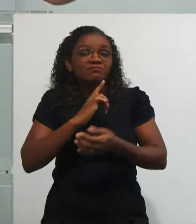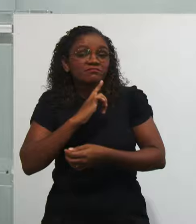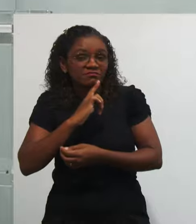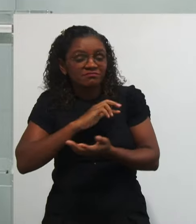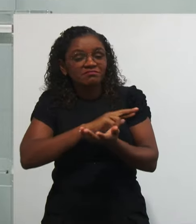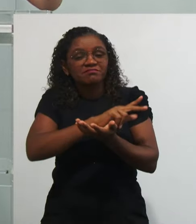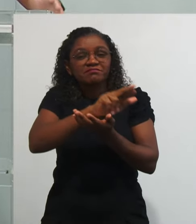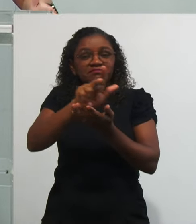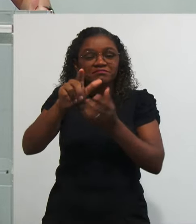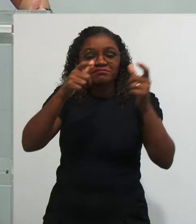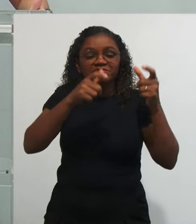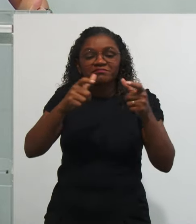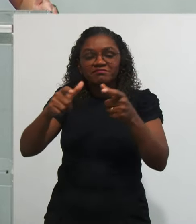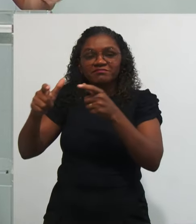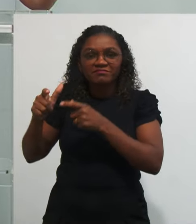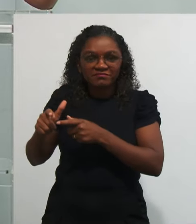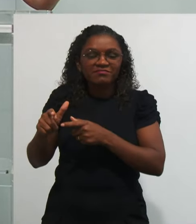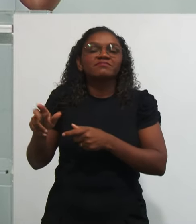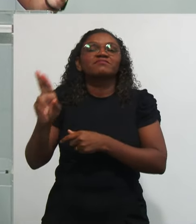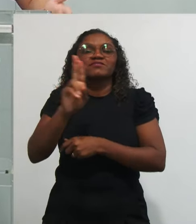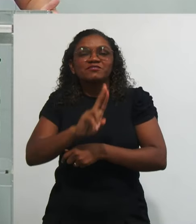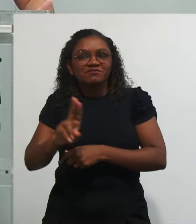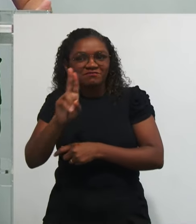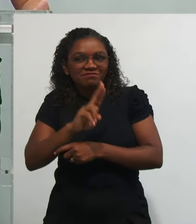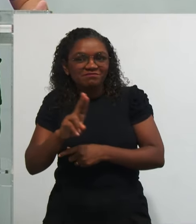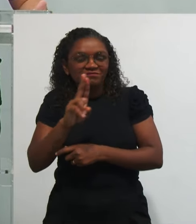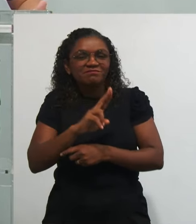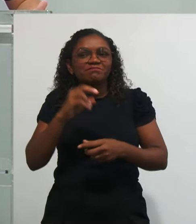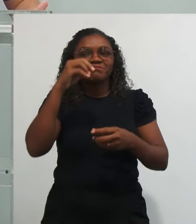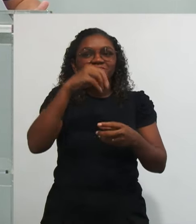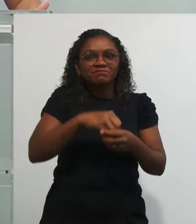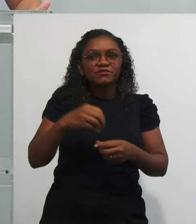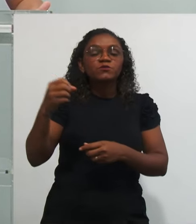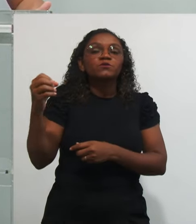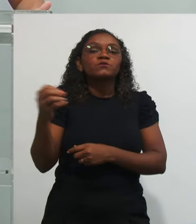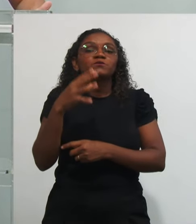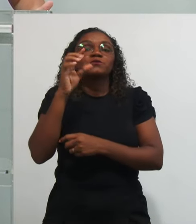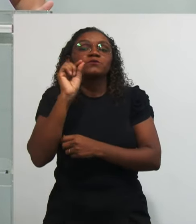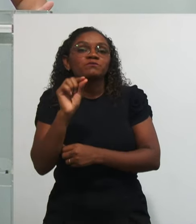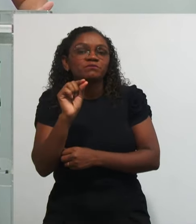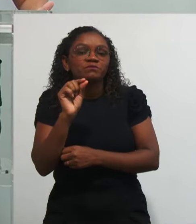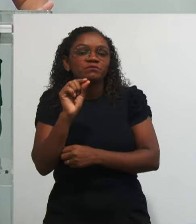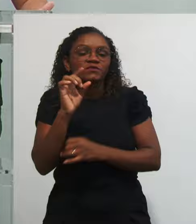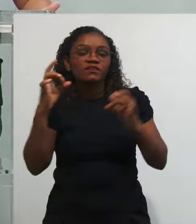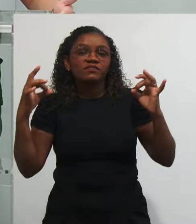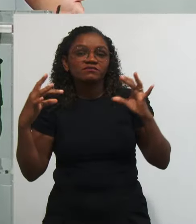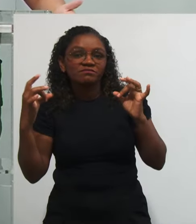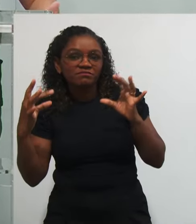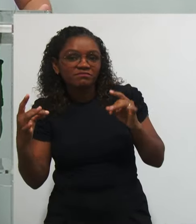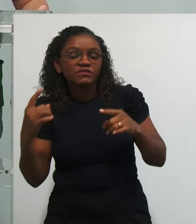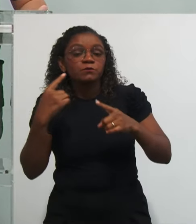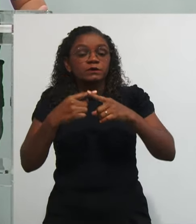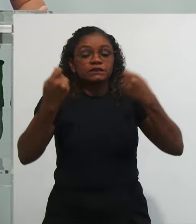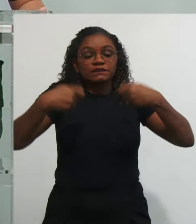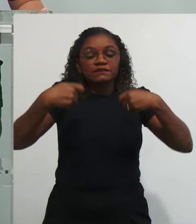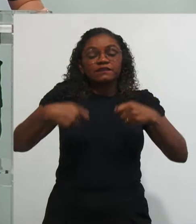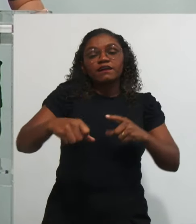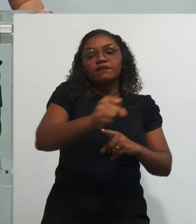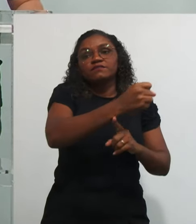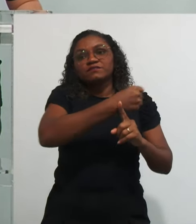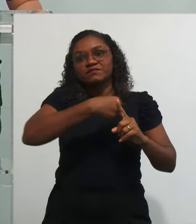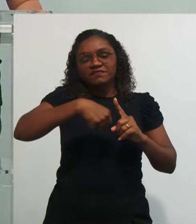que essas inovações elas vieram também para atender os anseios as necessidades da nossa